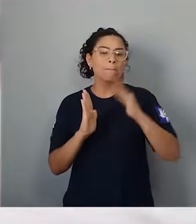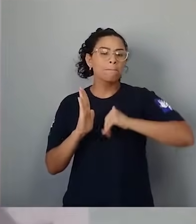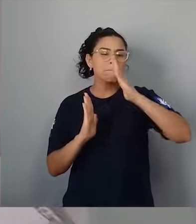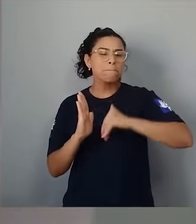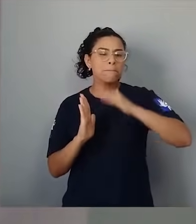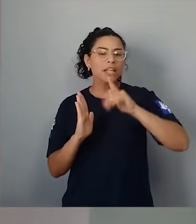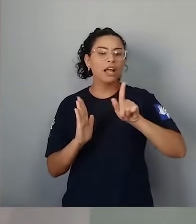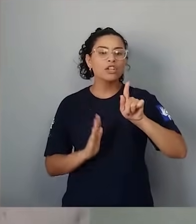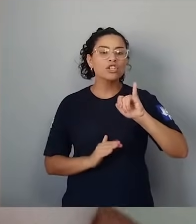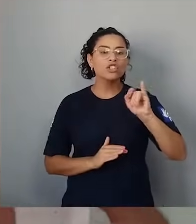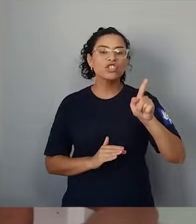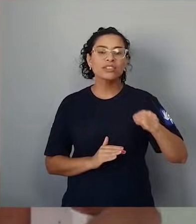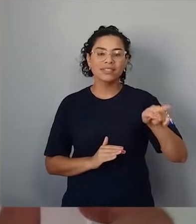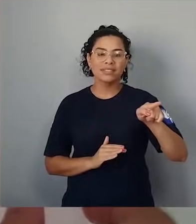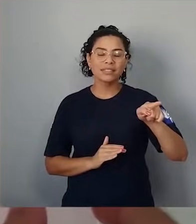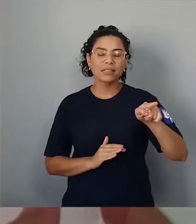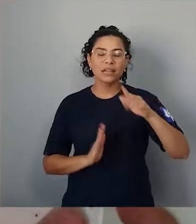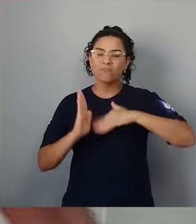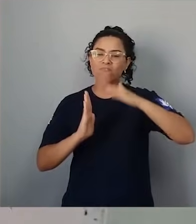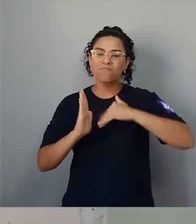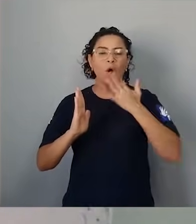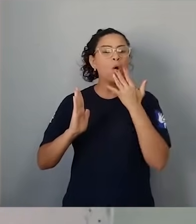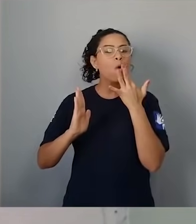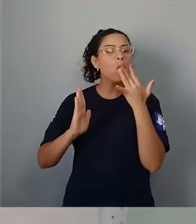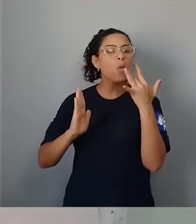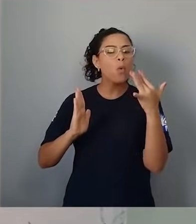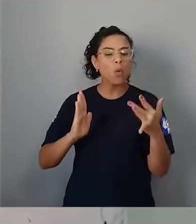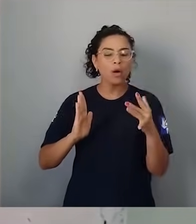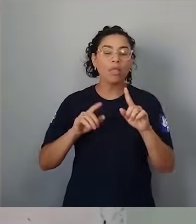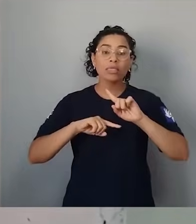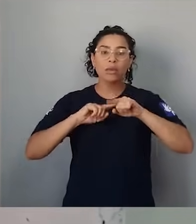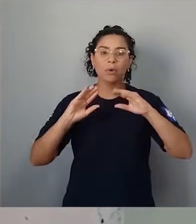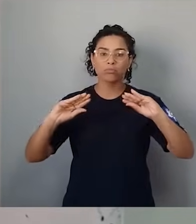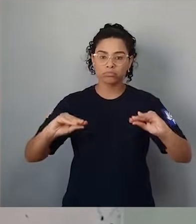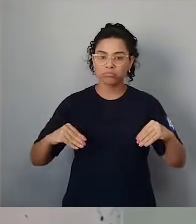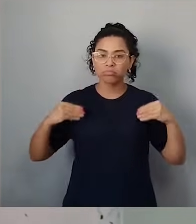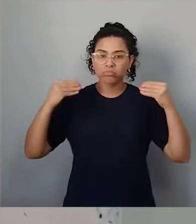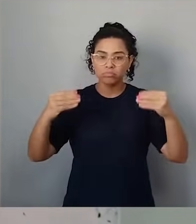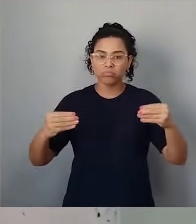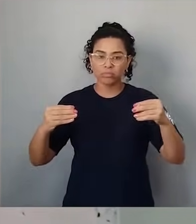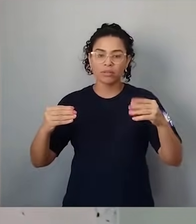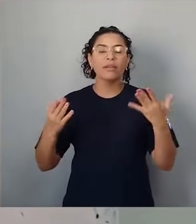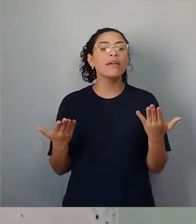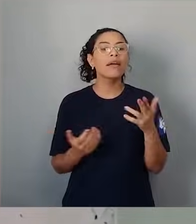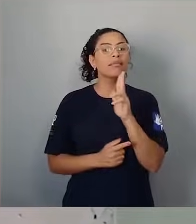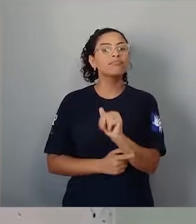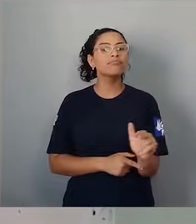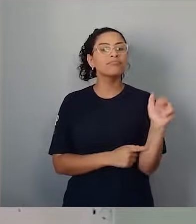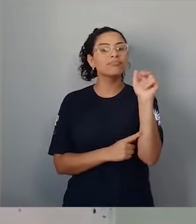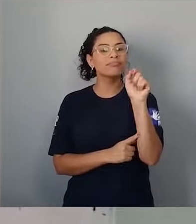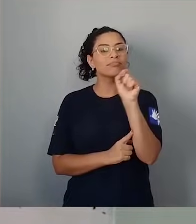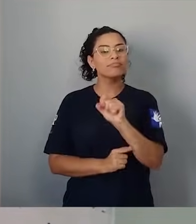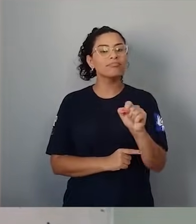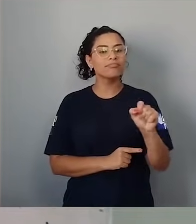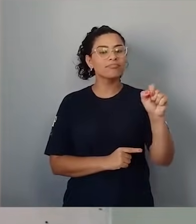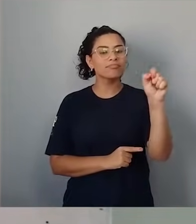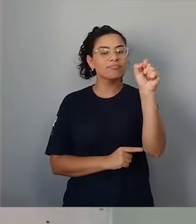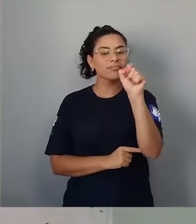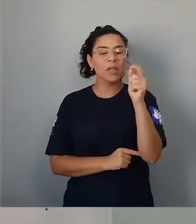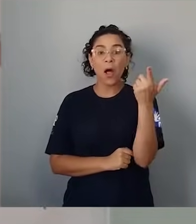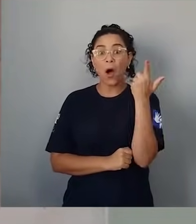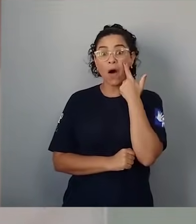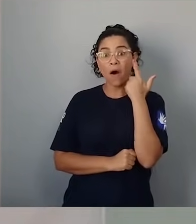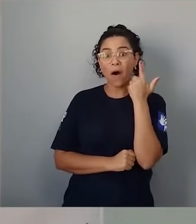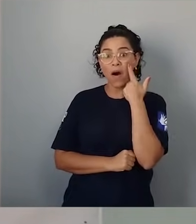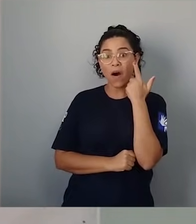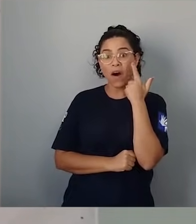cera. Depois, é só encostar essa parte que você pintou em cima de uma outra folha e desenhar. Olha